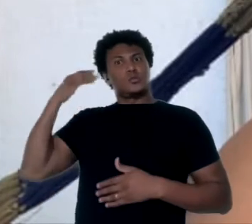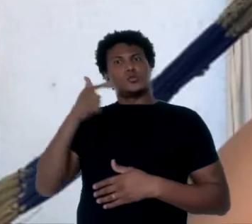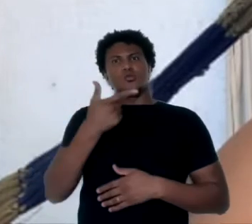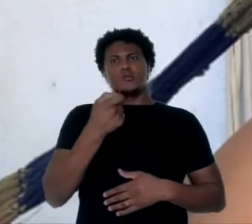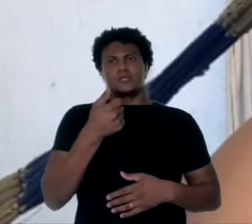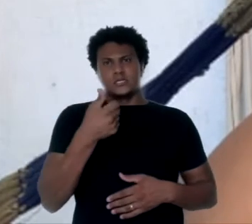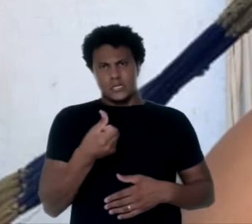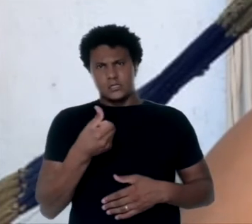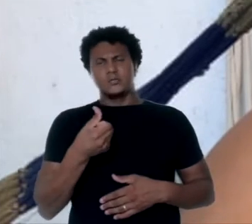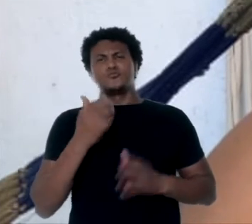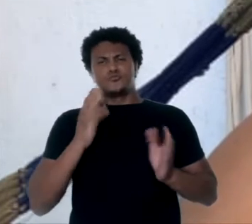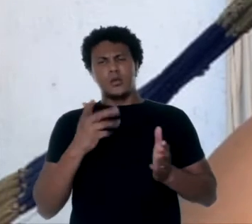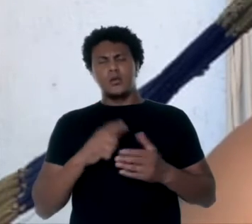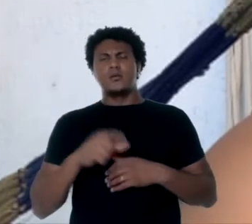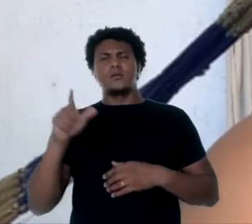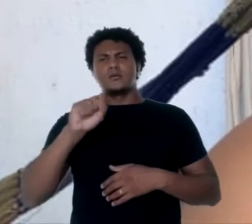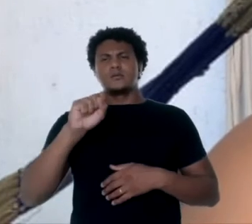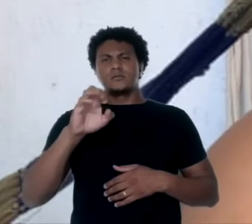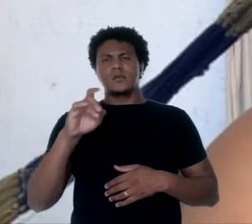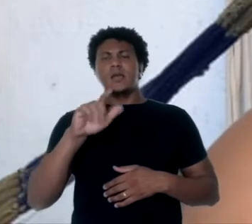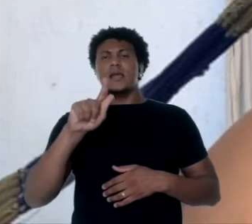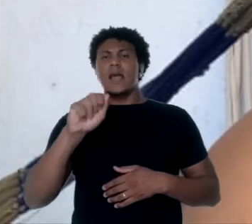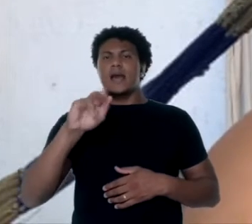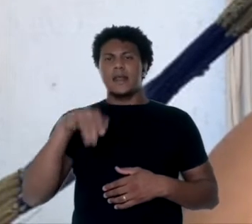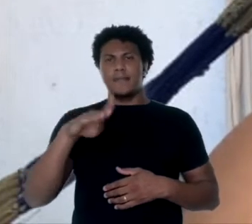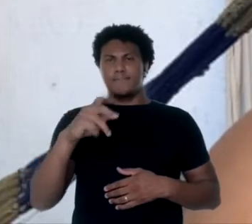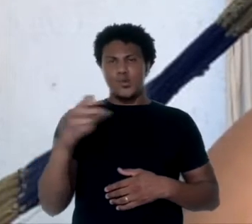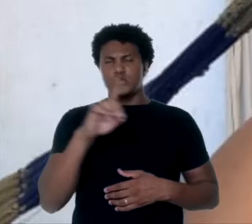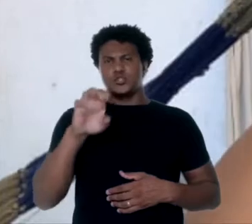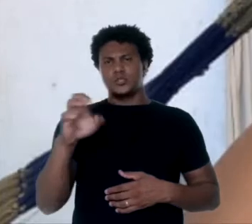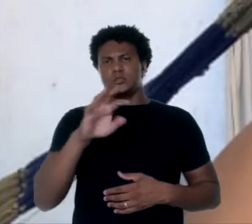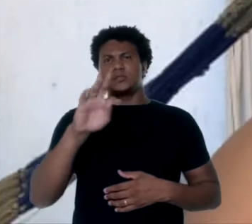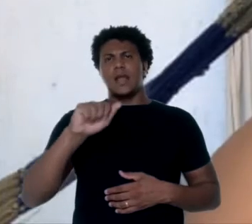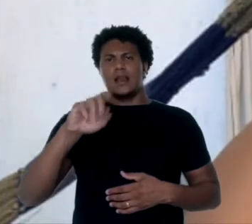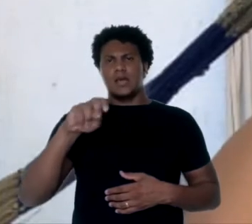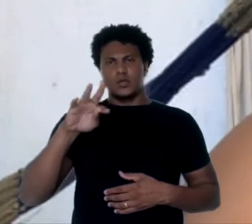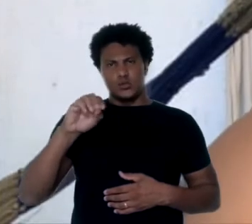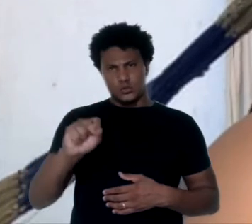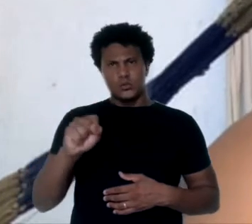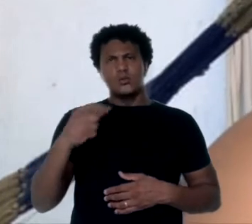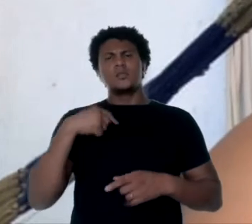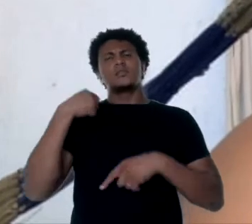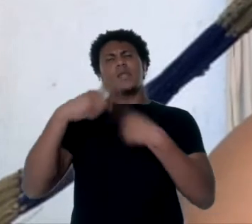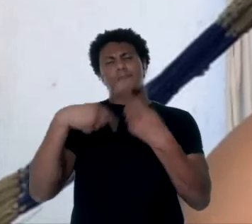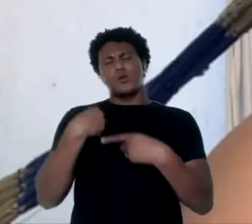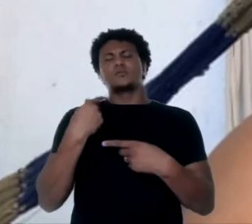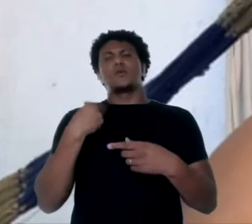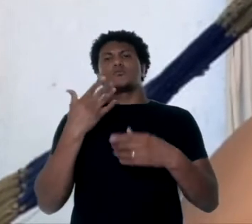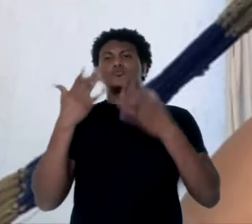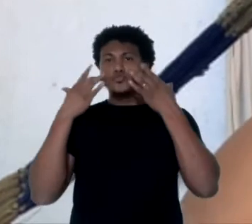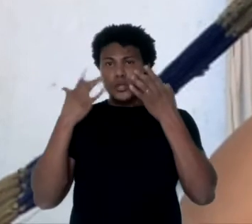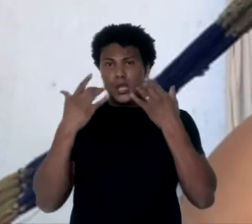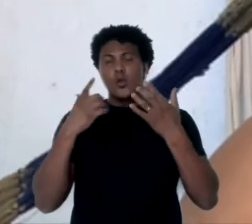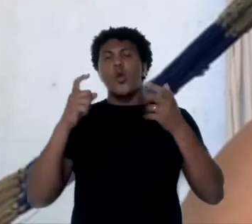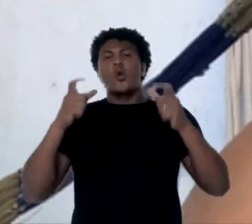comecei a fazer teatro pela Secult Arte, no grupo chamado Garimpo de Talentos. E depois eu comecei a fazer